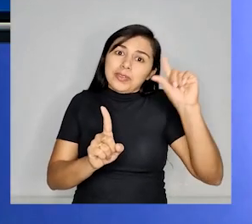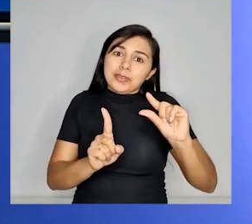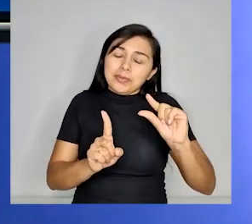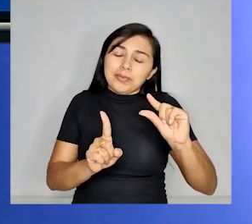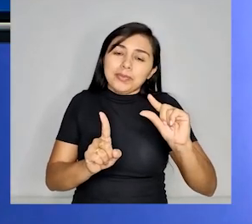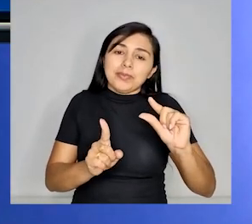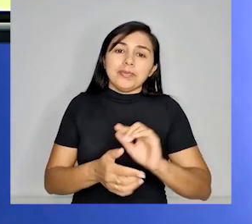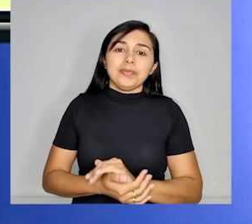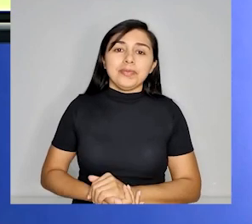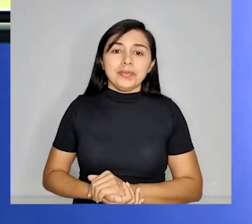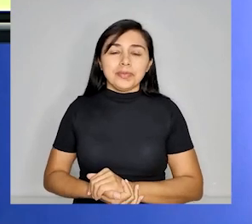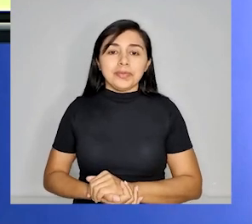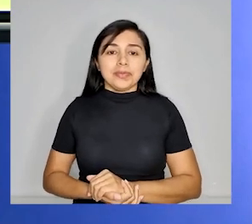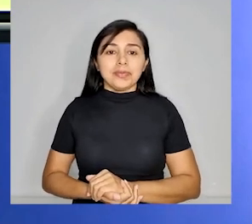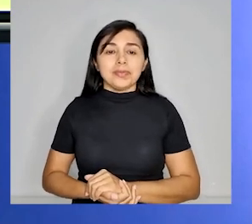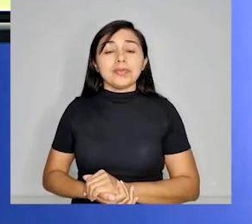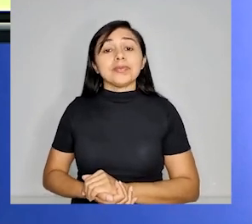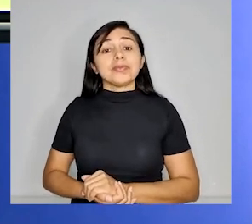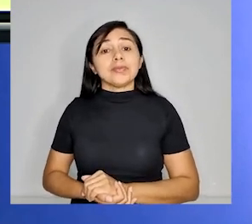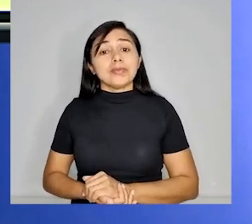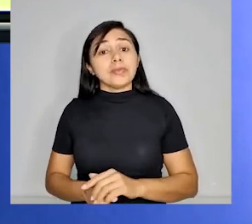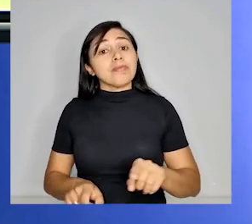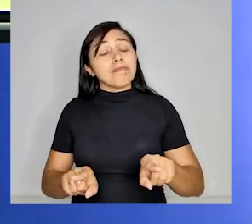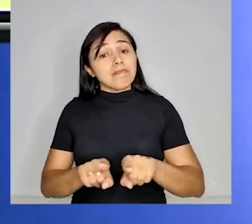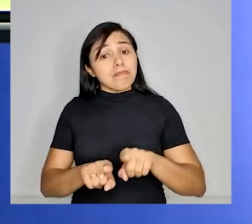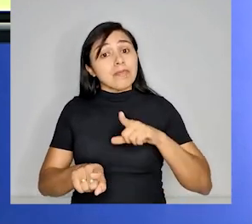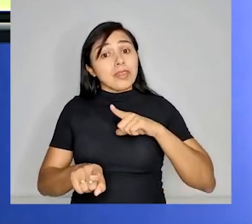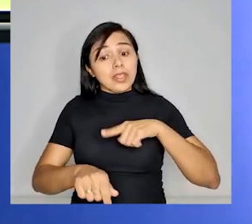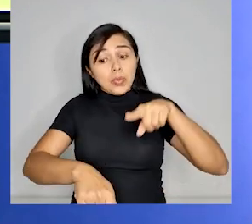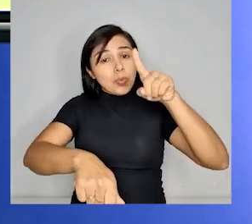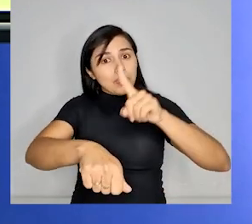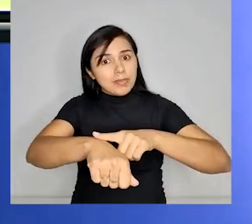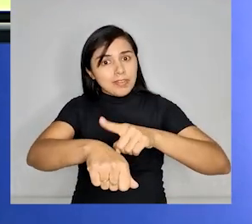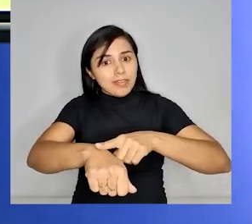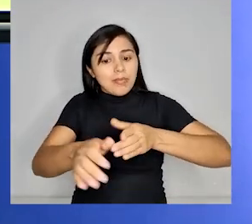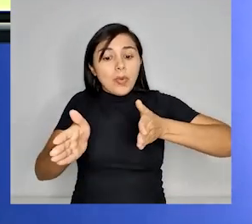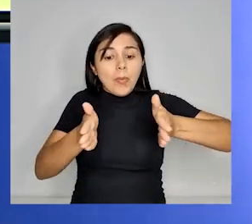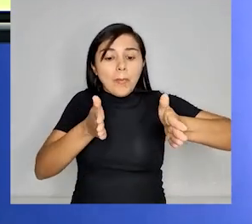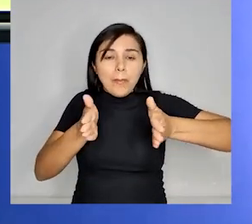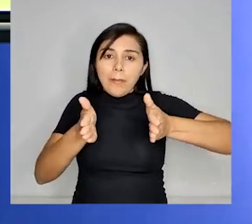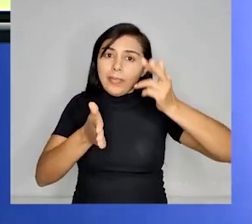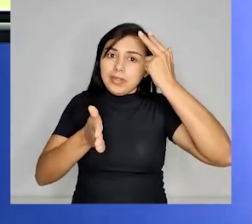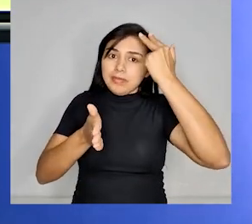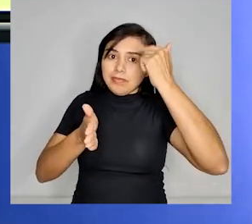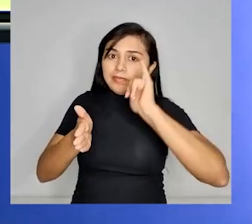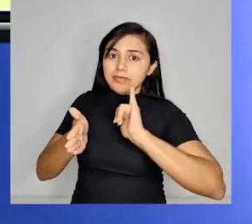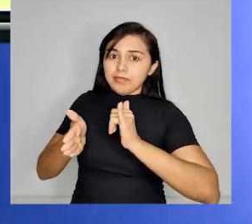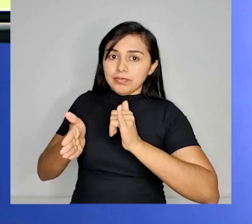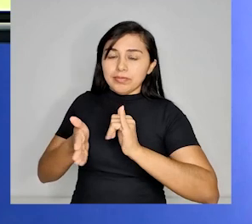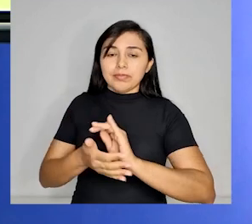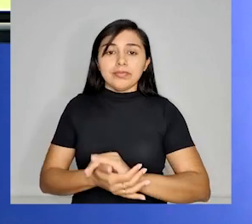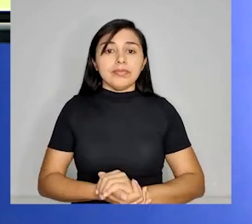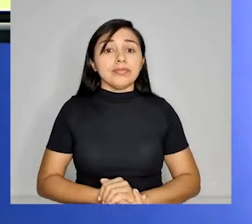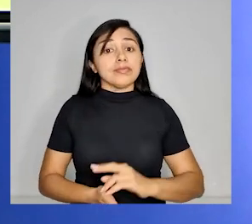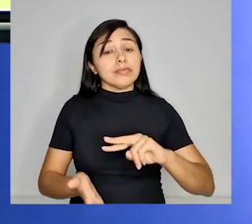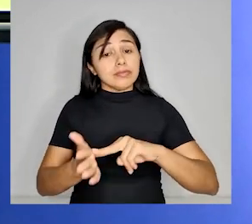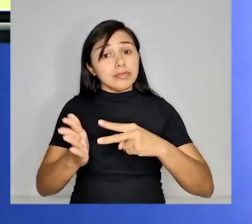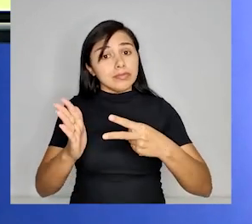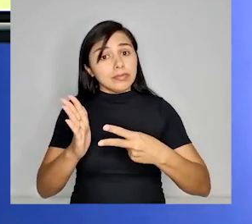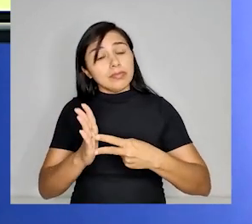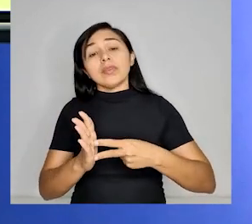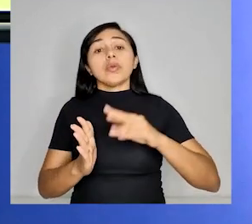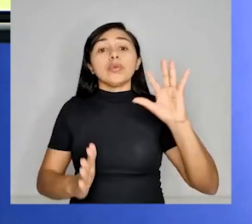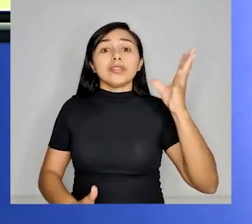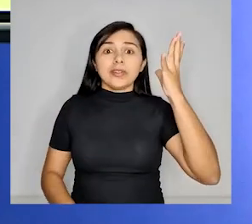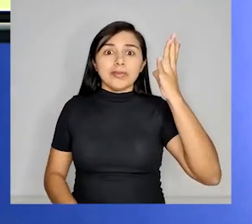secundárias. Quanto ao tempo, quando se passa a narrativa. O tempo se refere à duração das ações